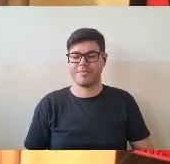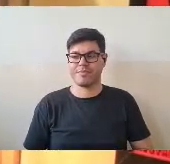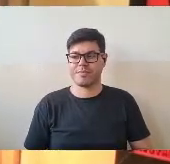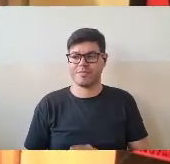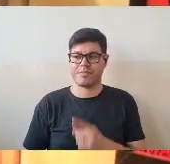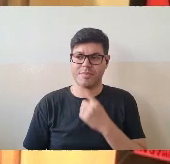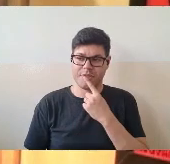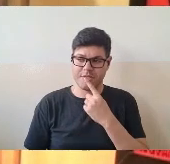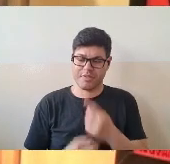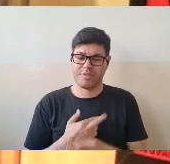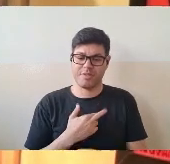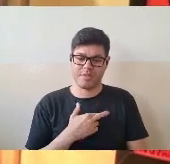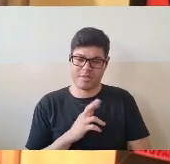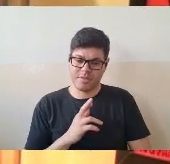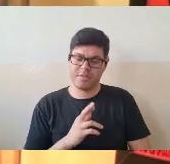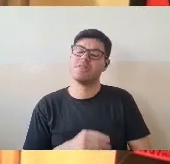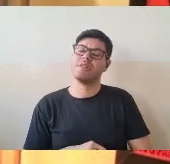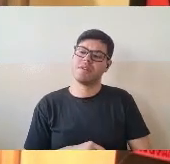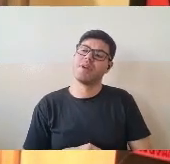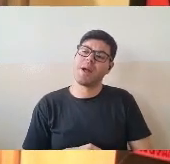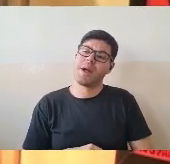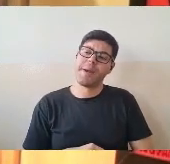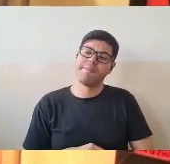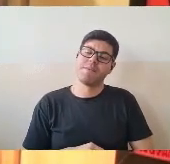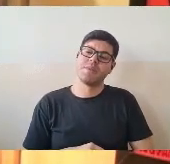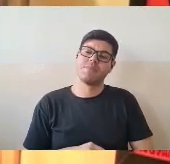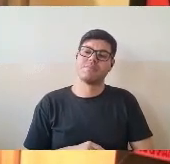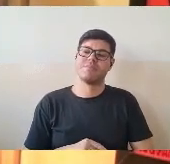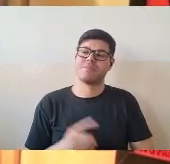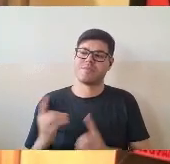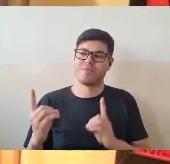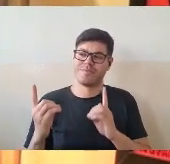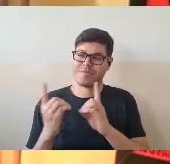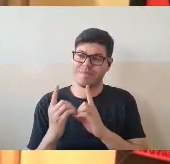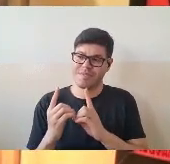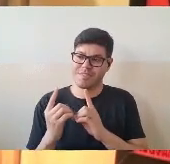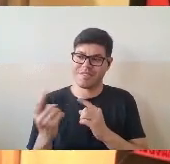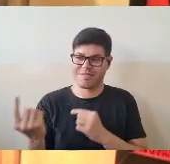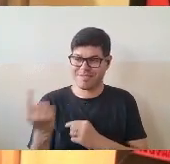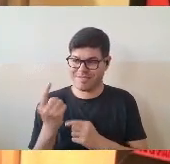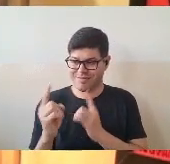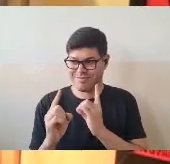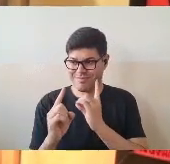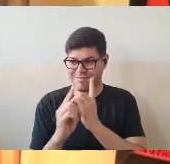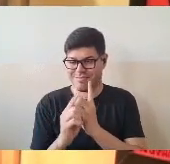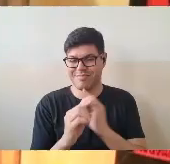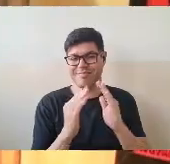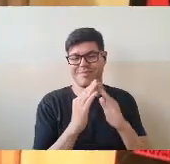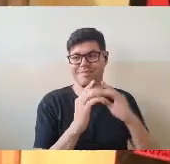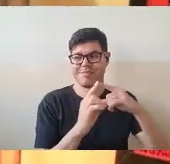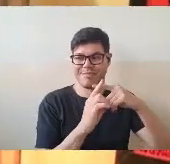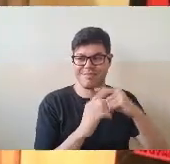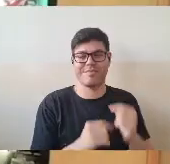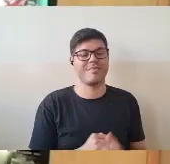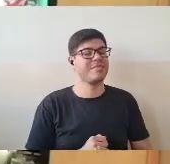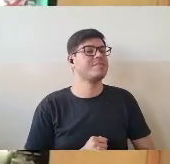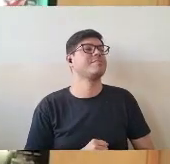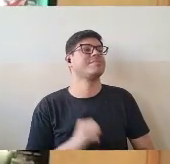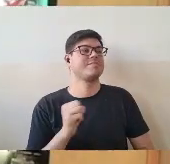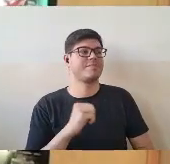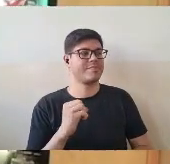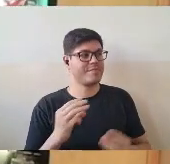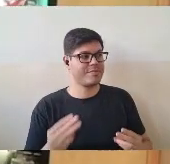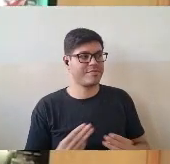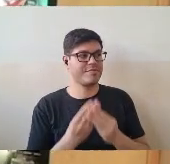igreja. Sim, graças a Deus. Além da missa, o senhor ajudava muito na igreja. Continuamos. O Oratório de São Luís